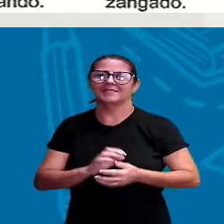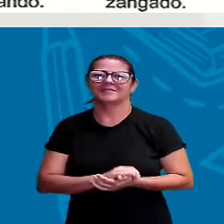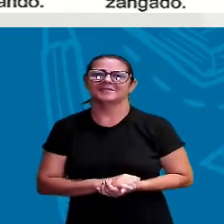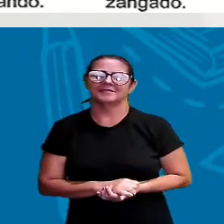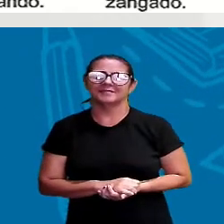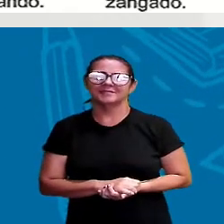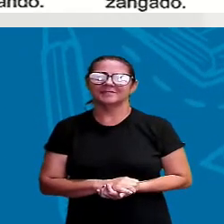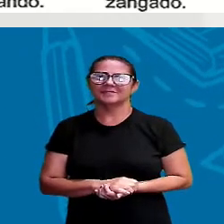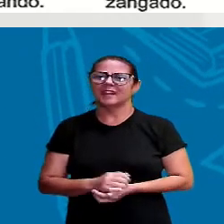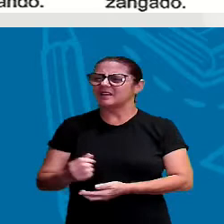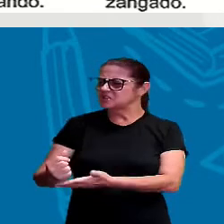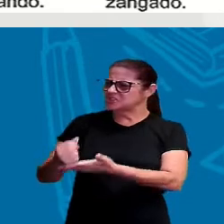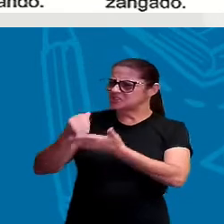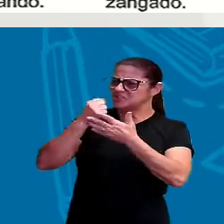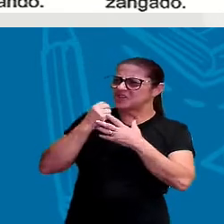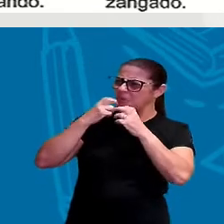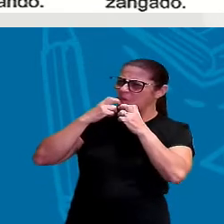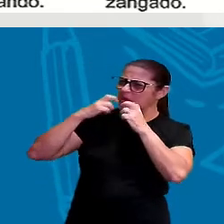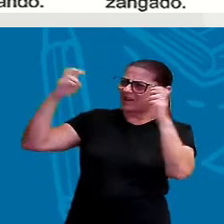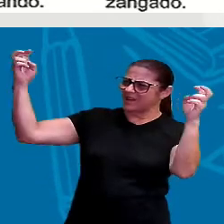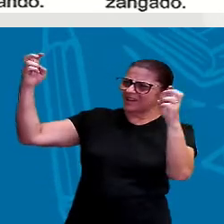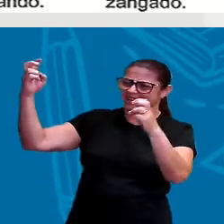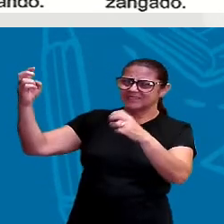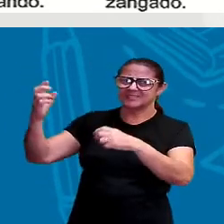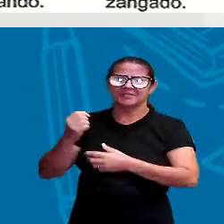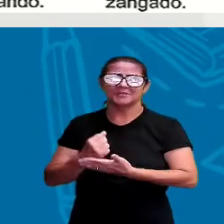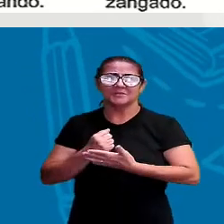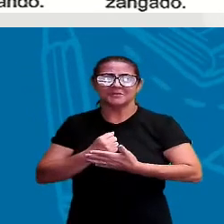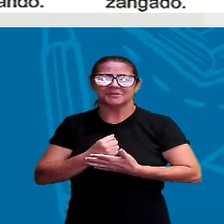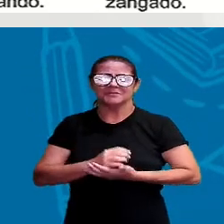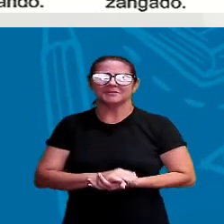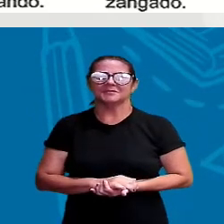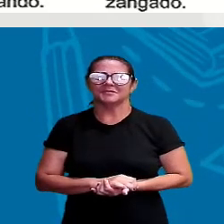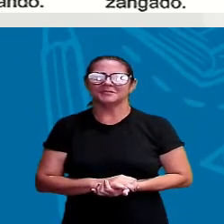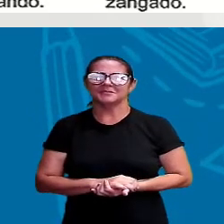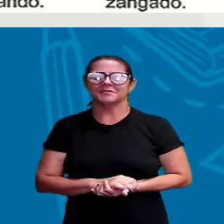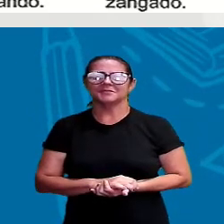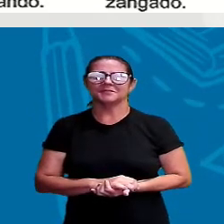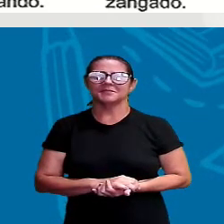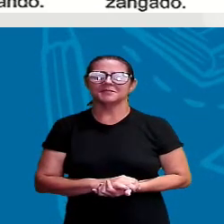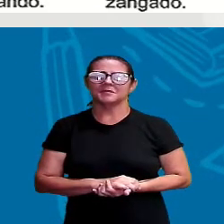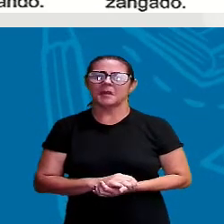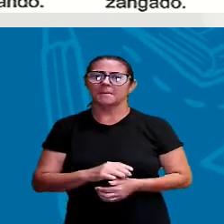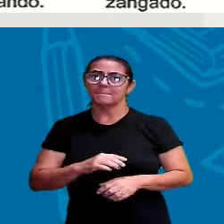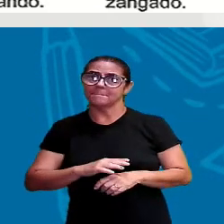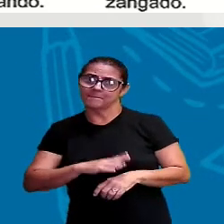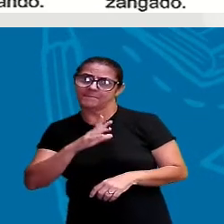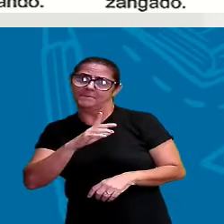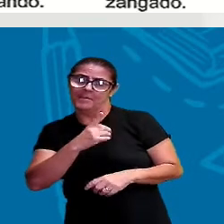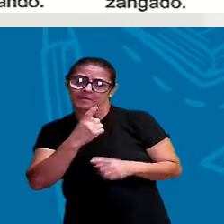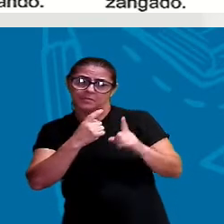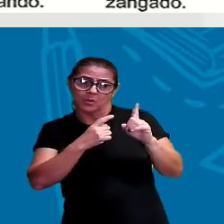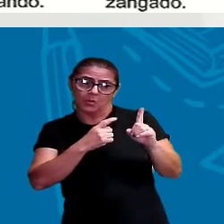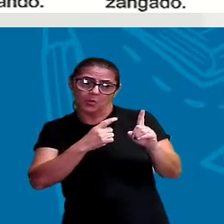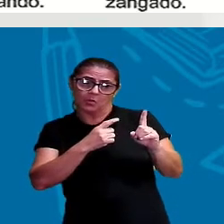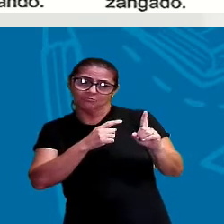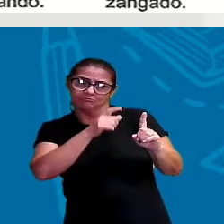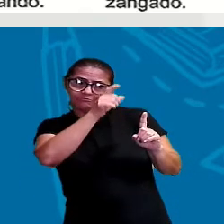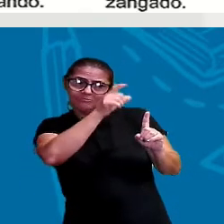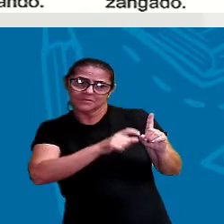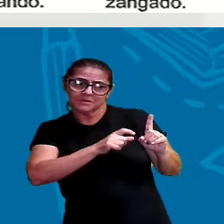help, ajuda, socorro. Depois nós temos do lado a fala de mais de um personagem. Então, por isso que a gente